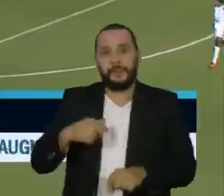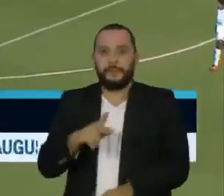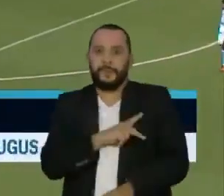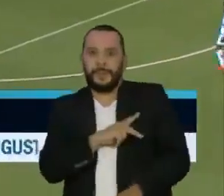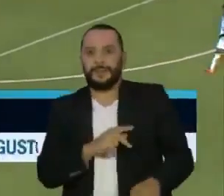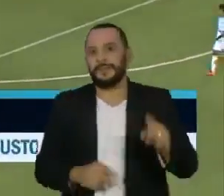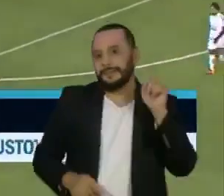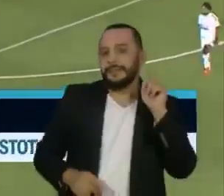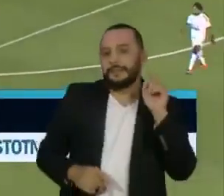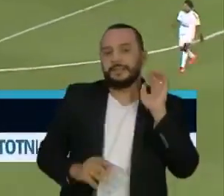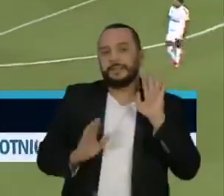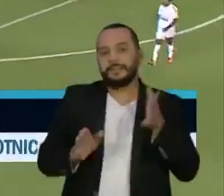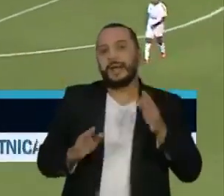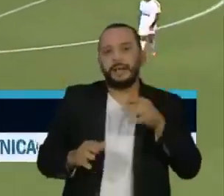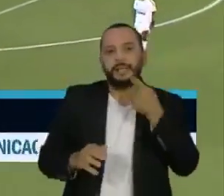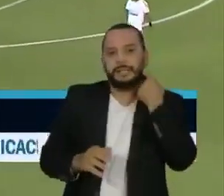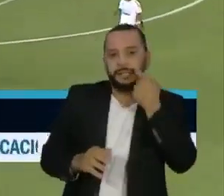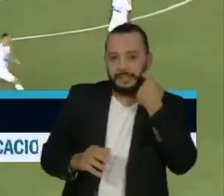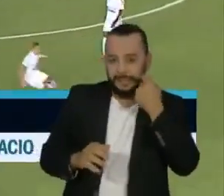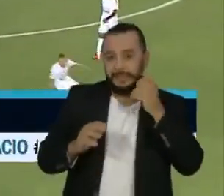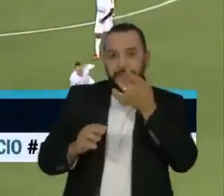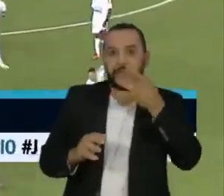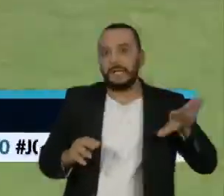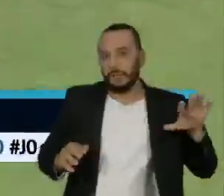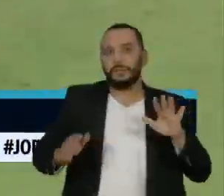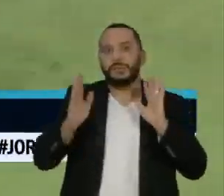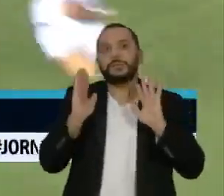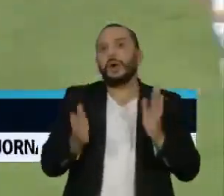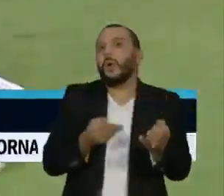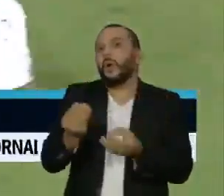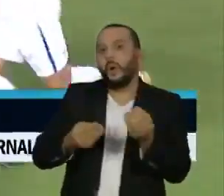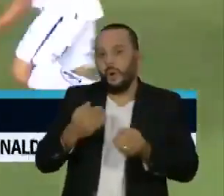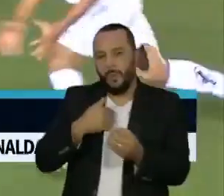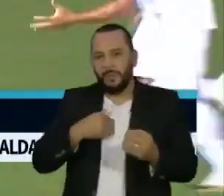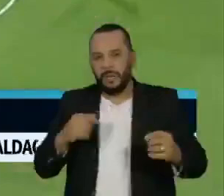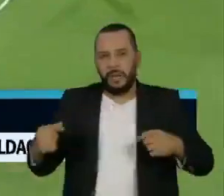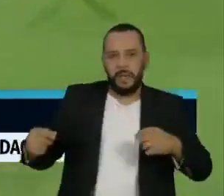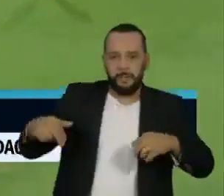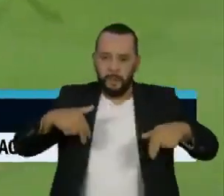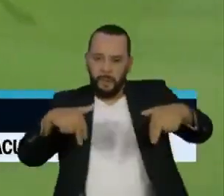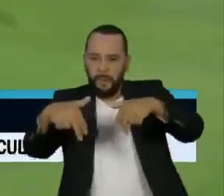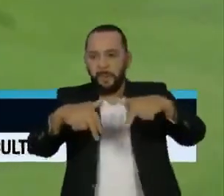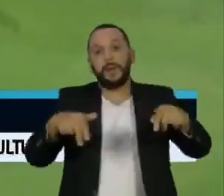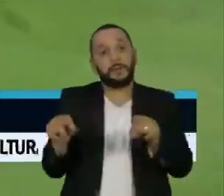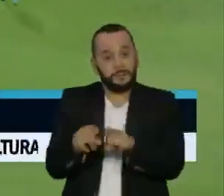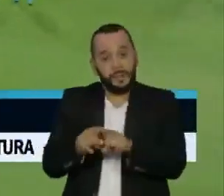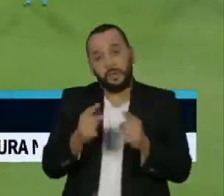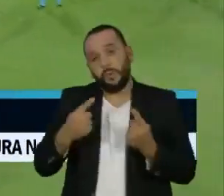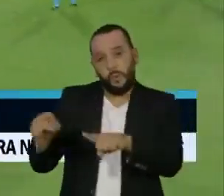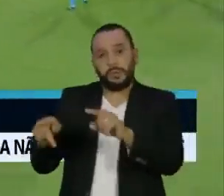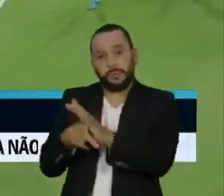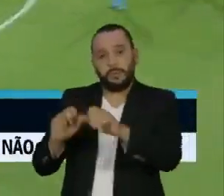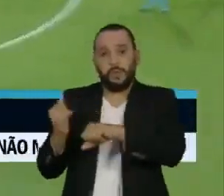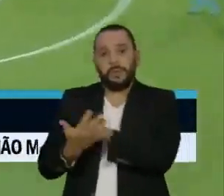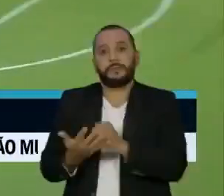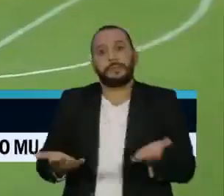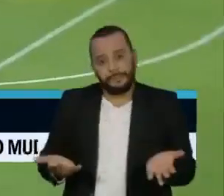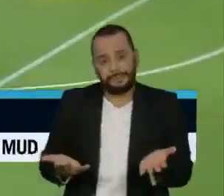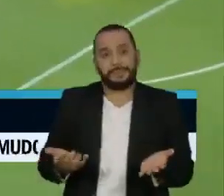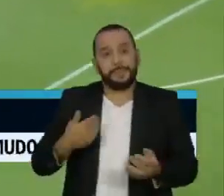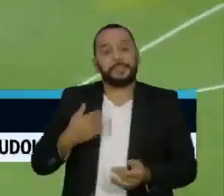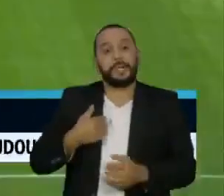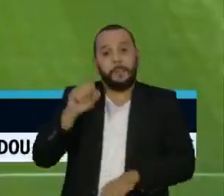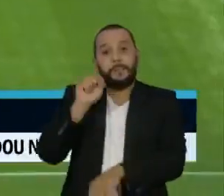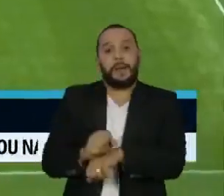Santos tiveram que enfrentar nesta temporada um inimigo invisível, o coronavírus. A pandemia paralisou por mais de 3 meses